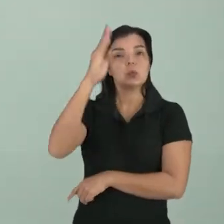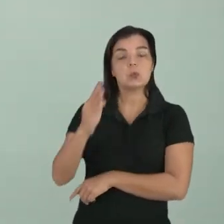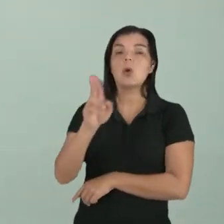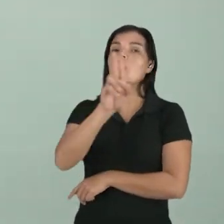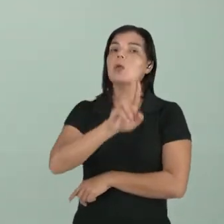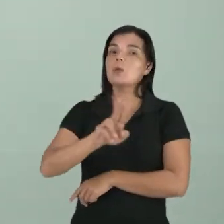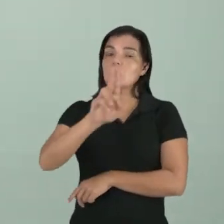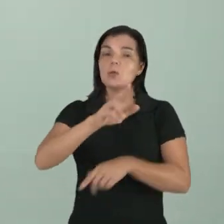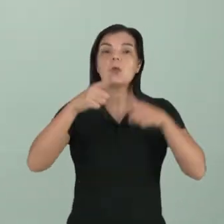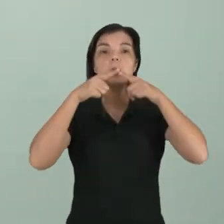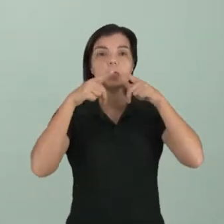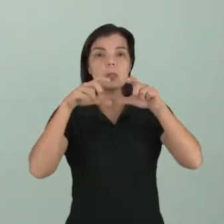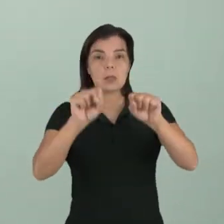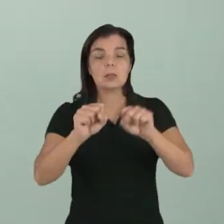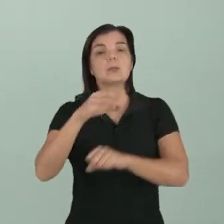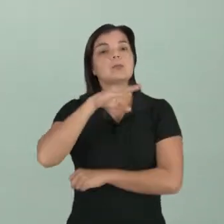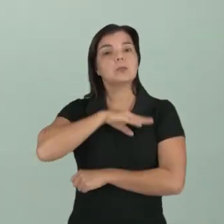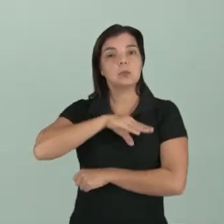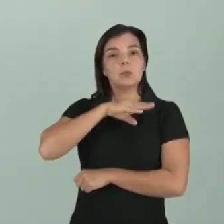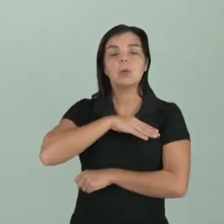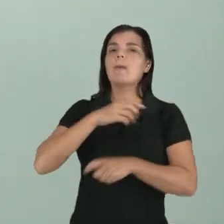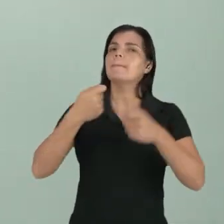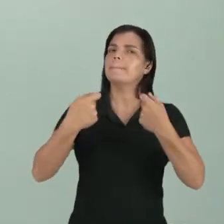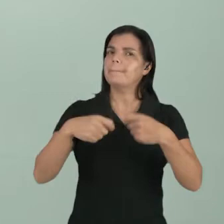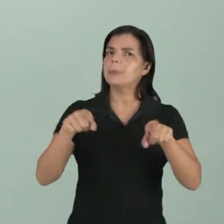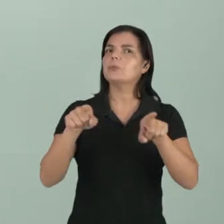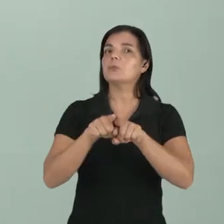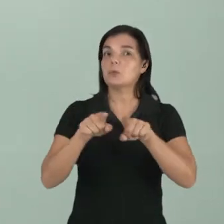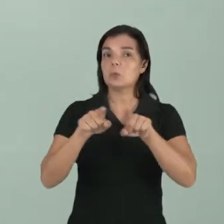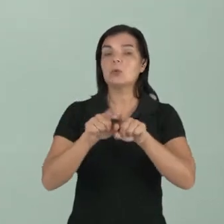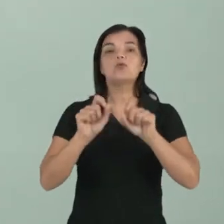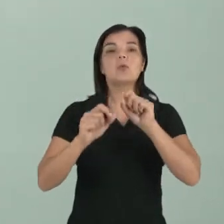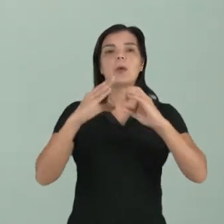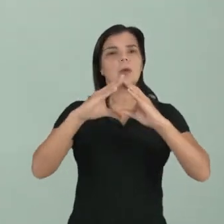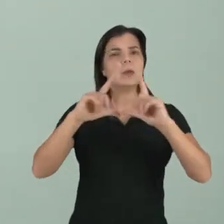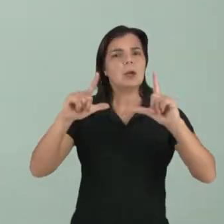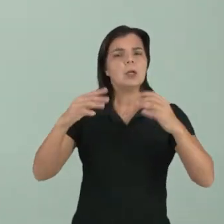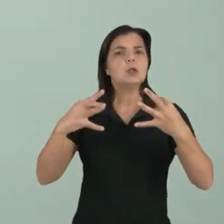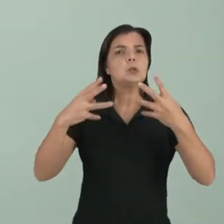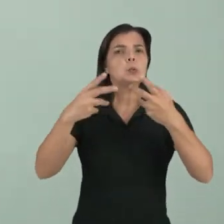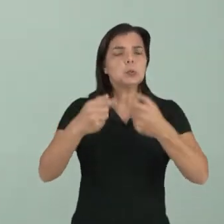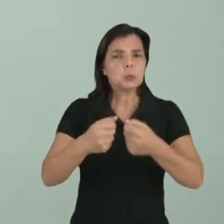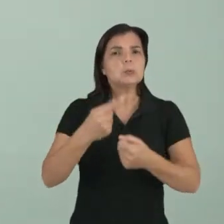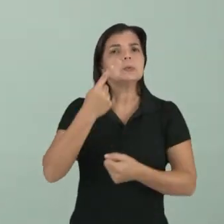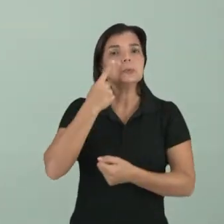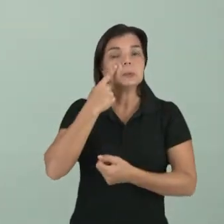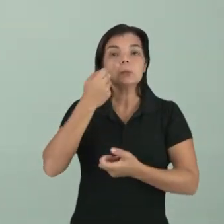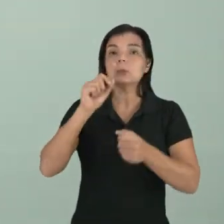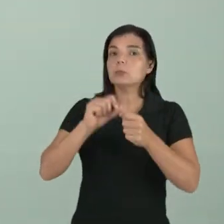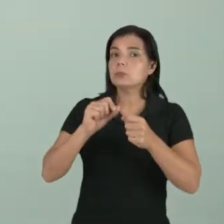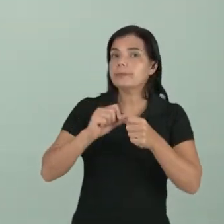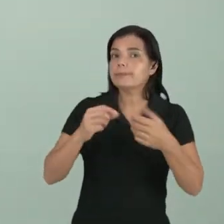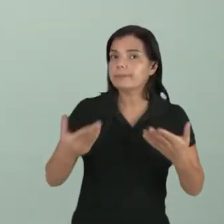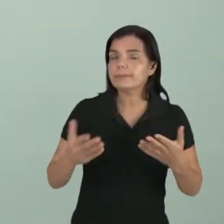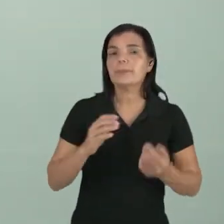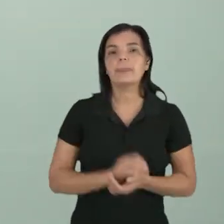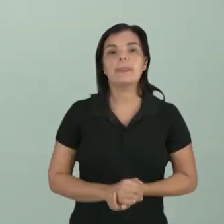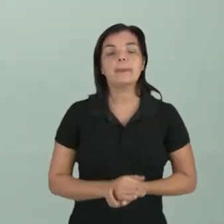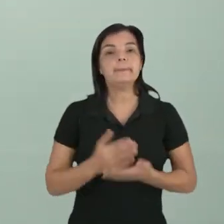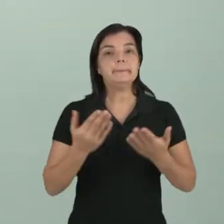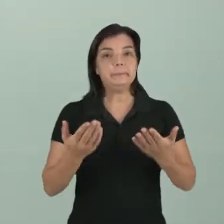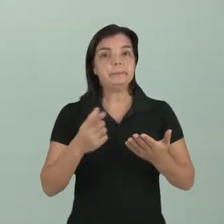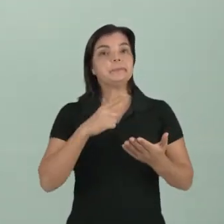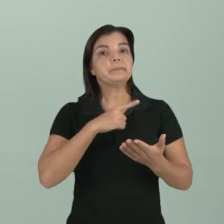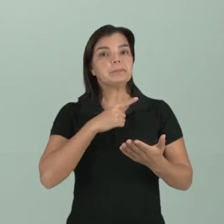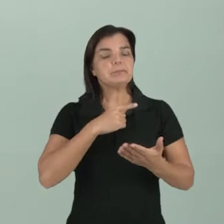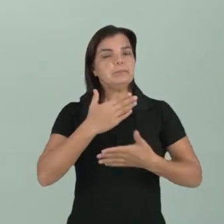usamos a linguagem portuguesa, Precisamos de lógica em tudo aquilo que nós estamos fazendo. Então, para tanto, a gente